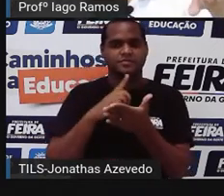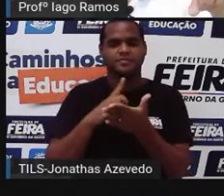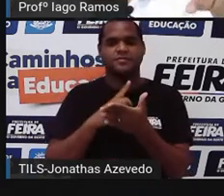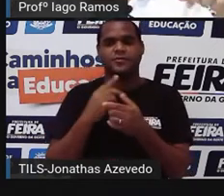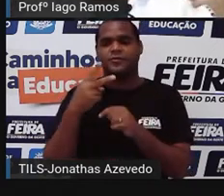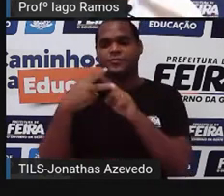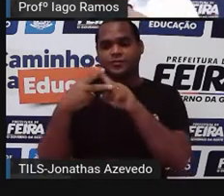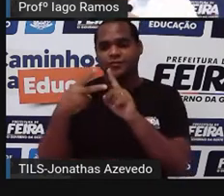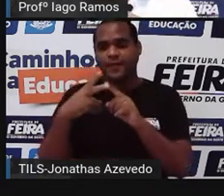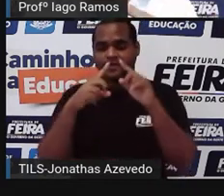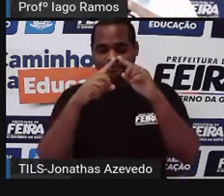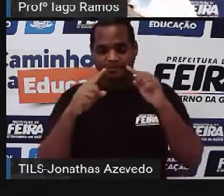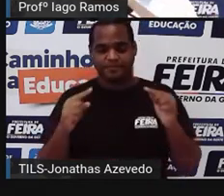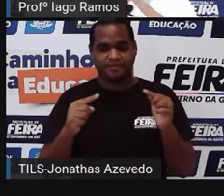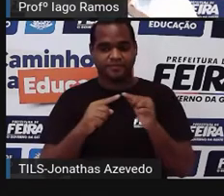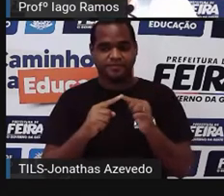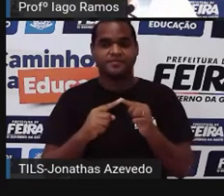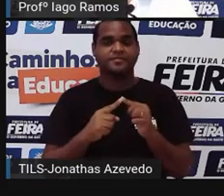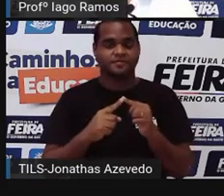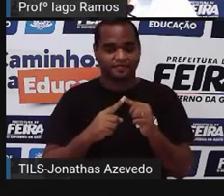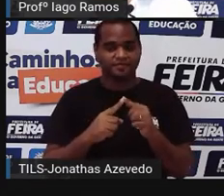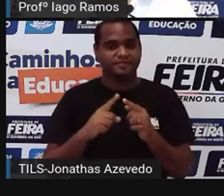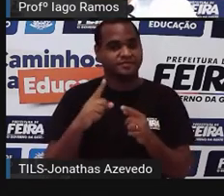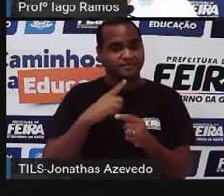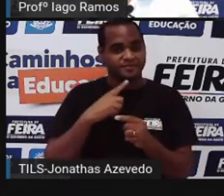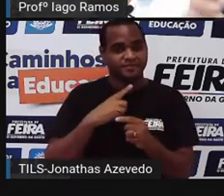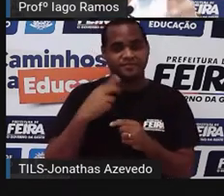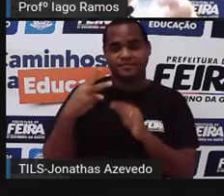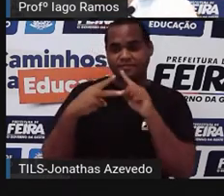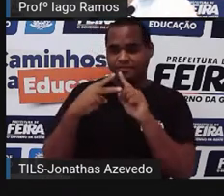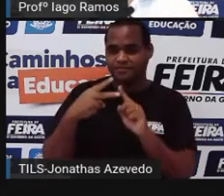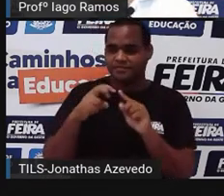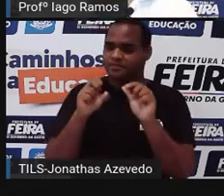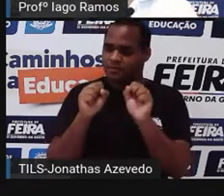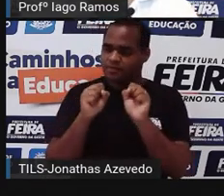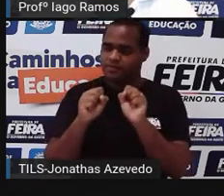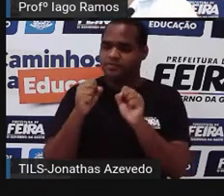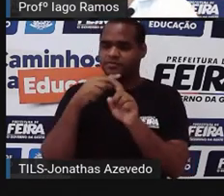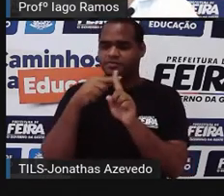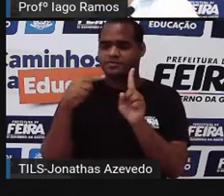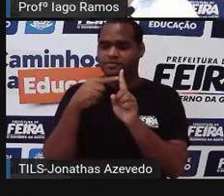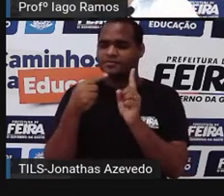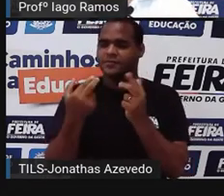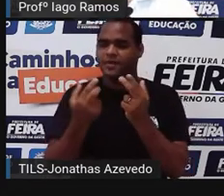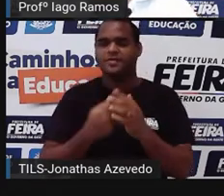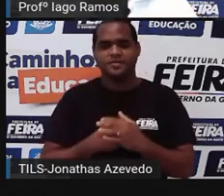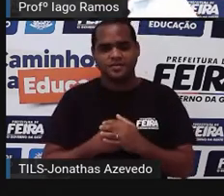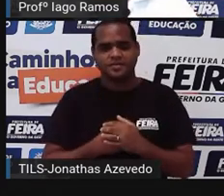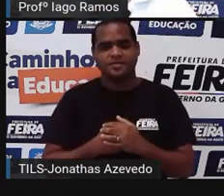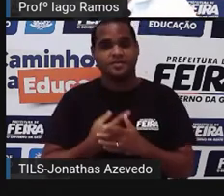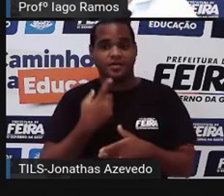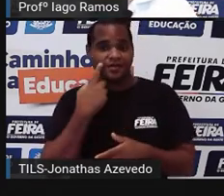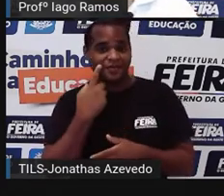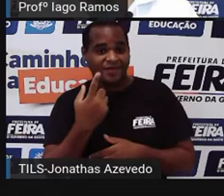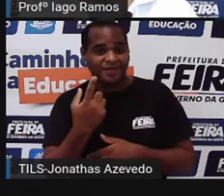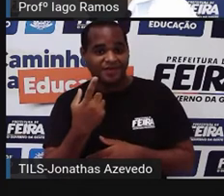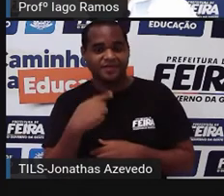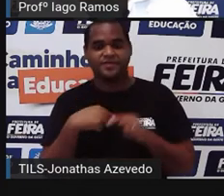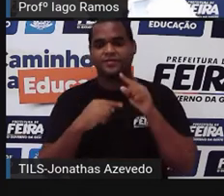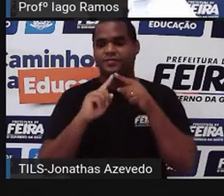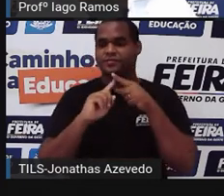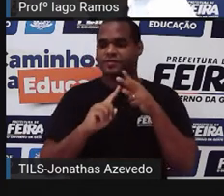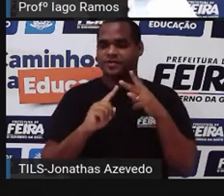dois triângulos entre os dois lados que são proporcionais né entre os lados que são proporcionais e aí eu vejo e nos dois